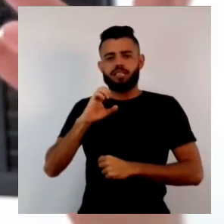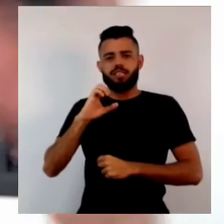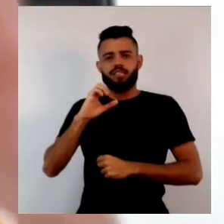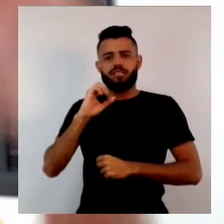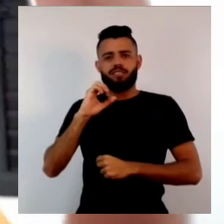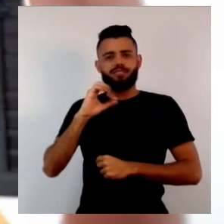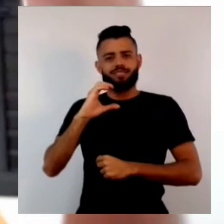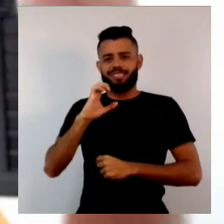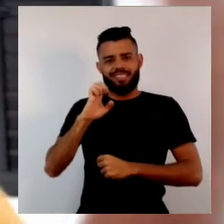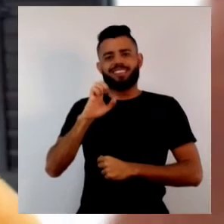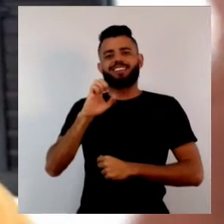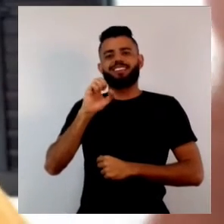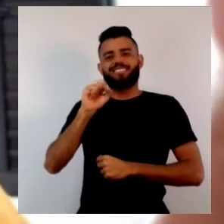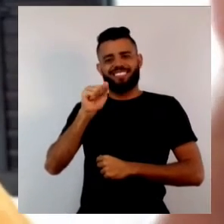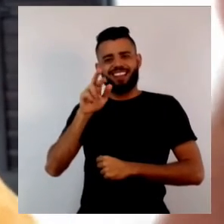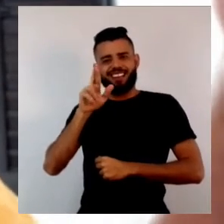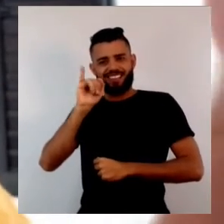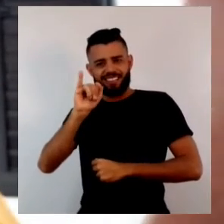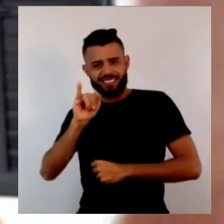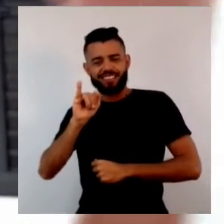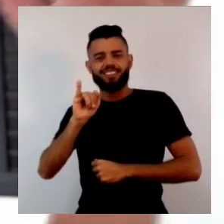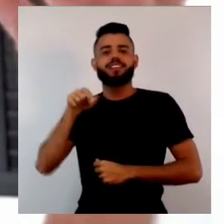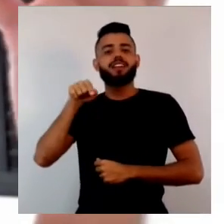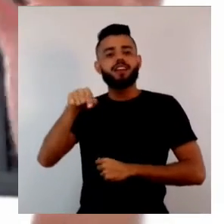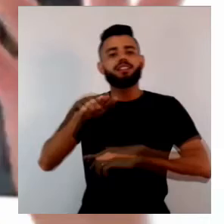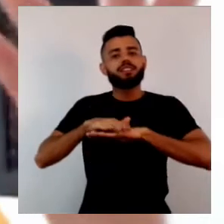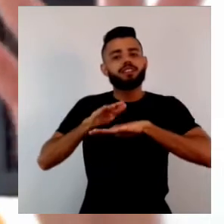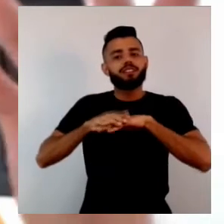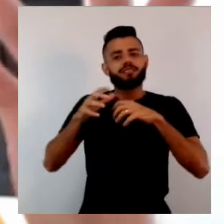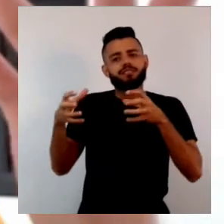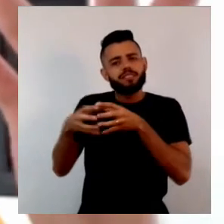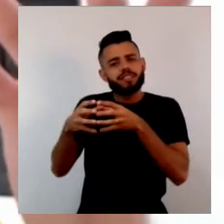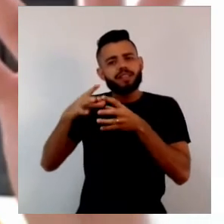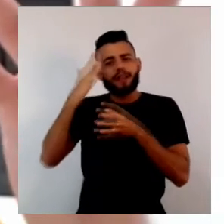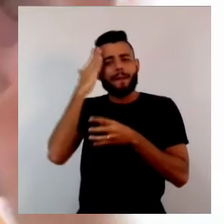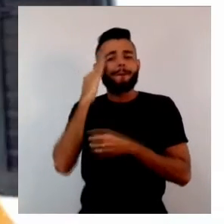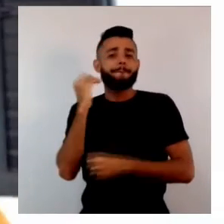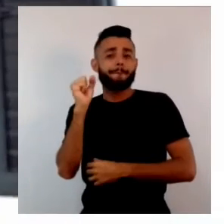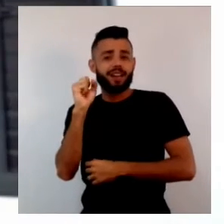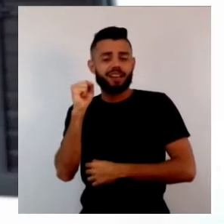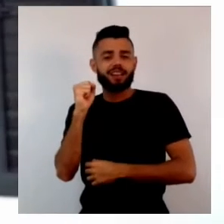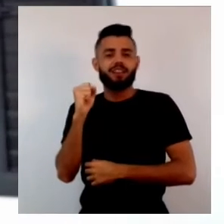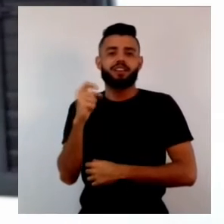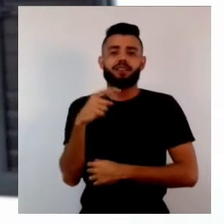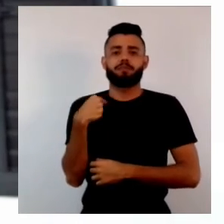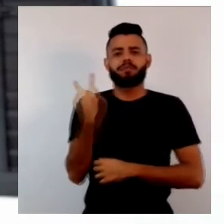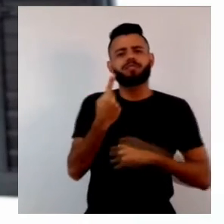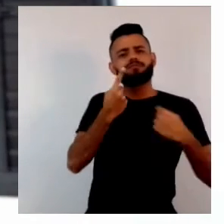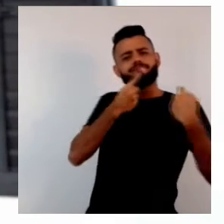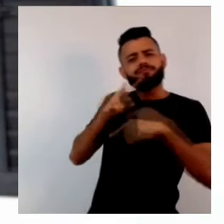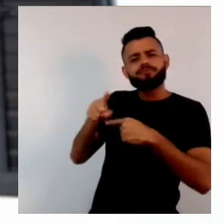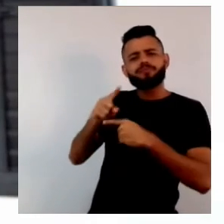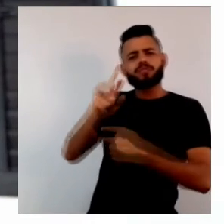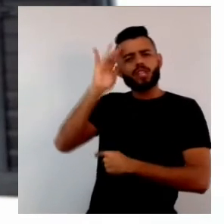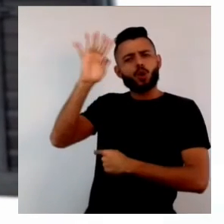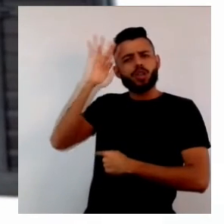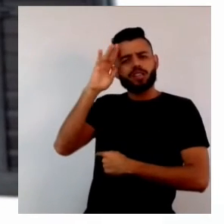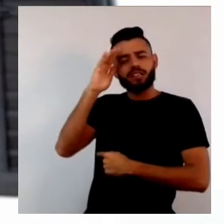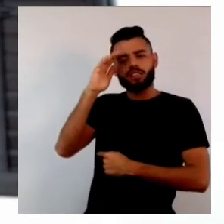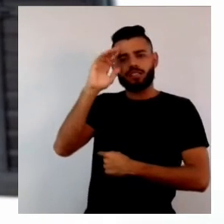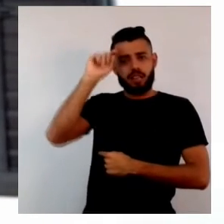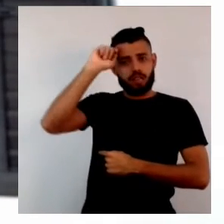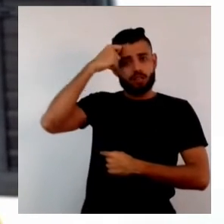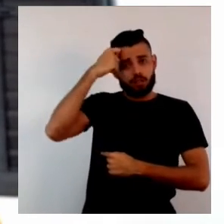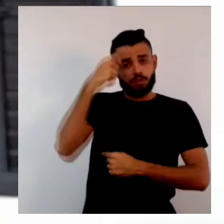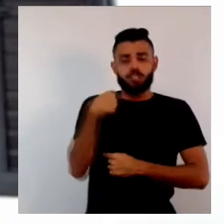supremacia branca for a tese, a gente vai precisar ter uma antitese da negritude para que a gente consiga construir uma outra tese, né? Uma